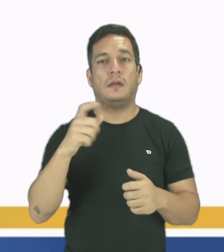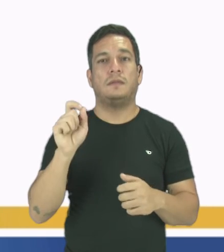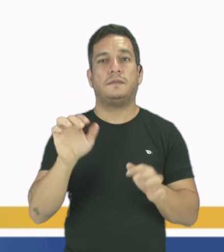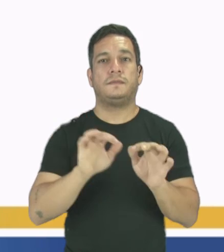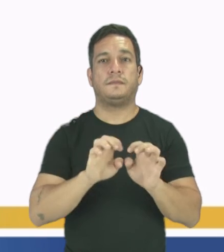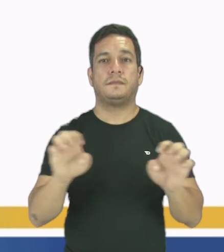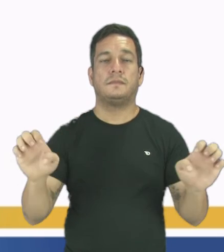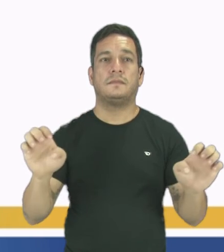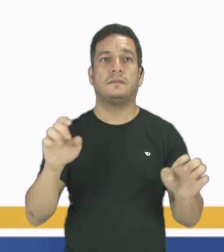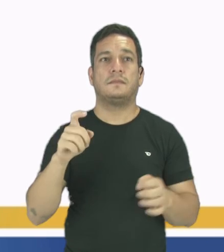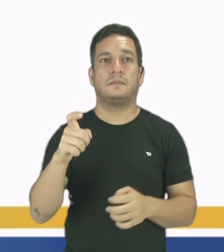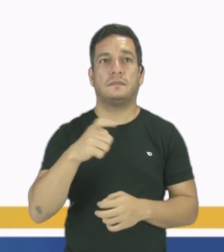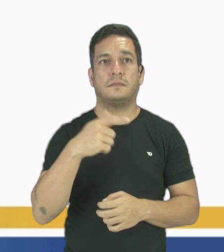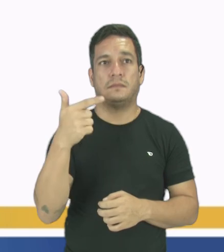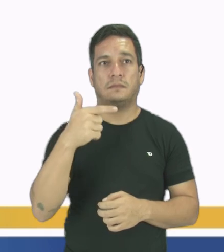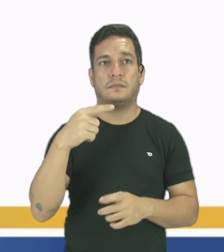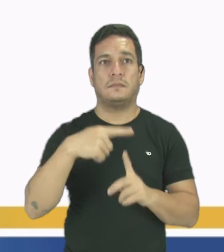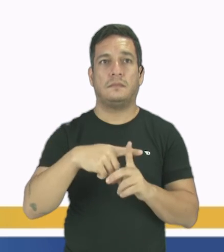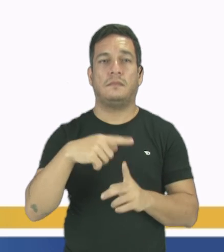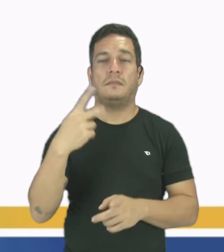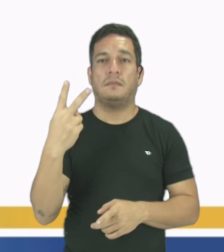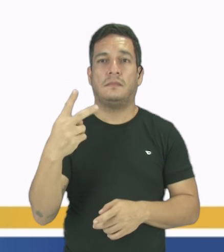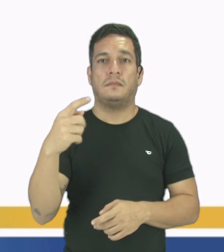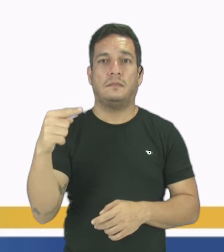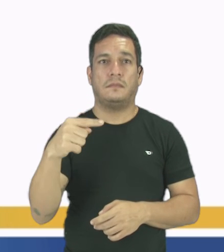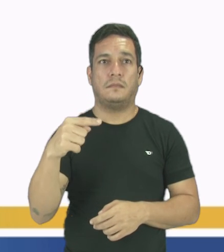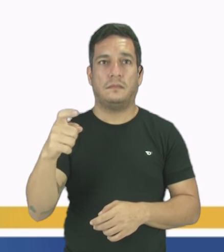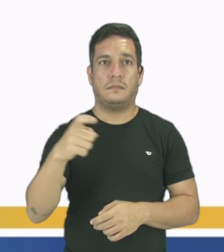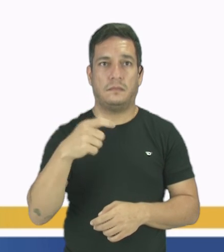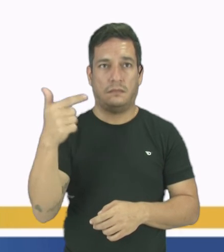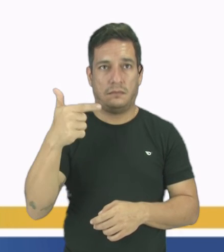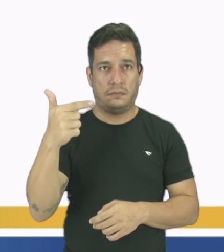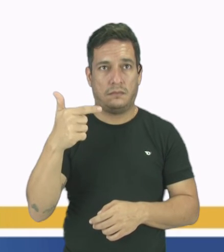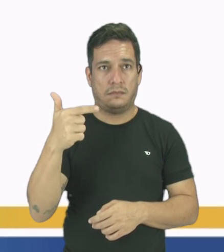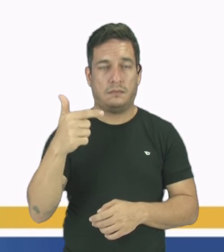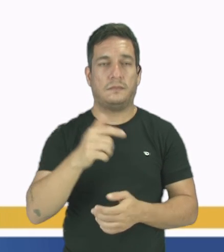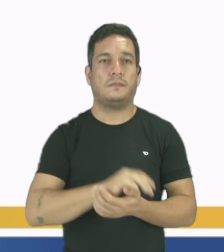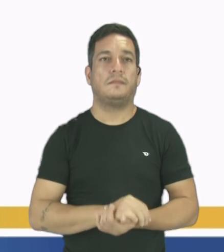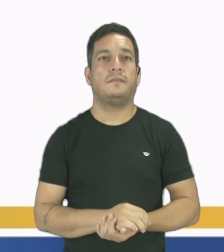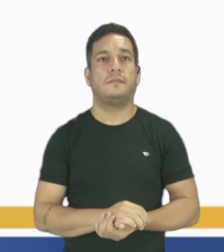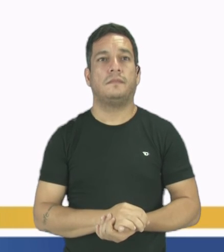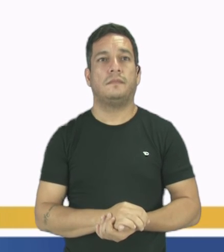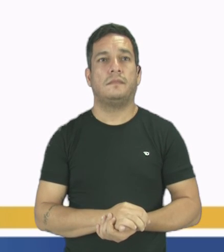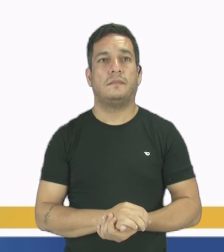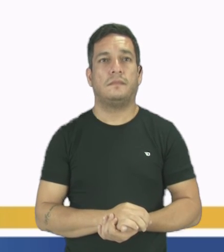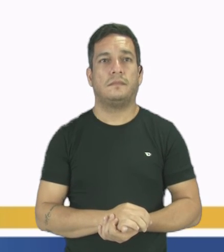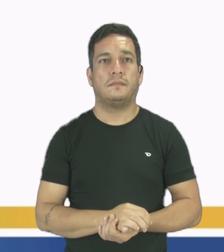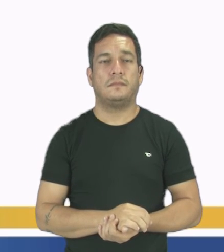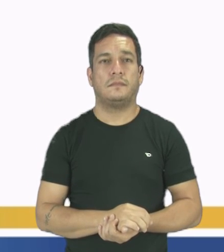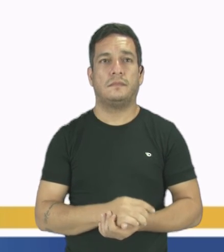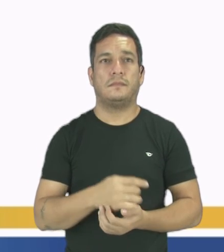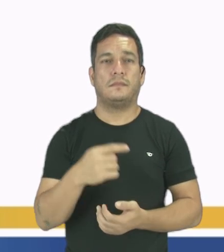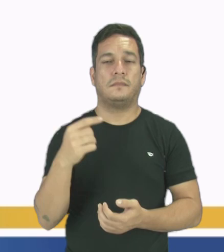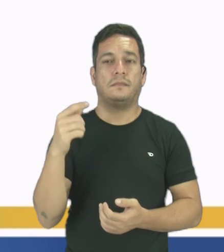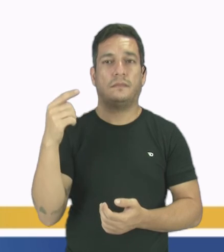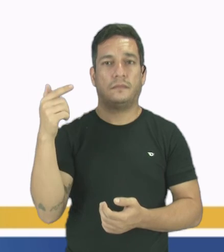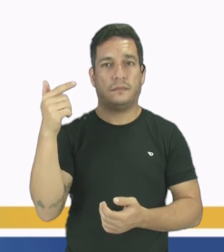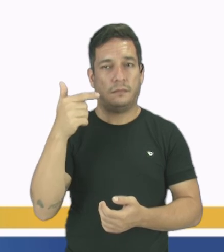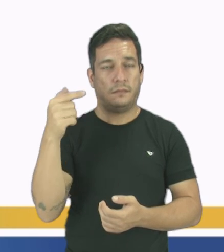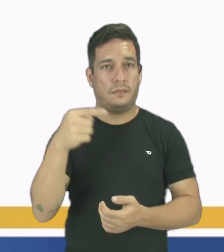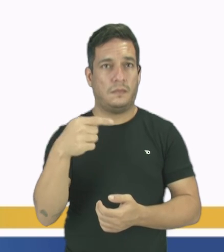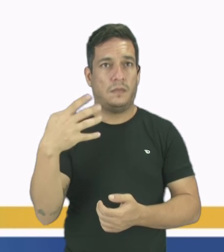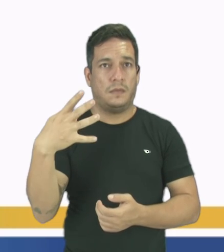seguinte sentença: x ao quadrado mais menos 2x menos x elevado ao